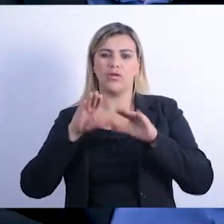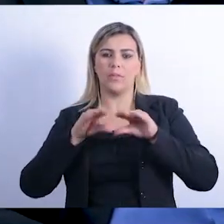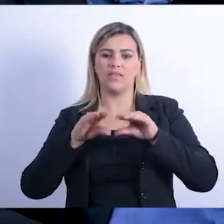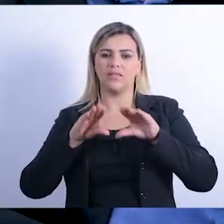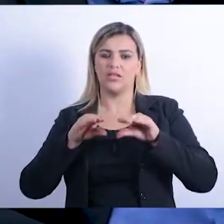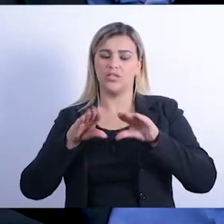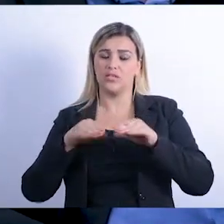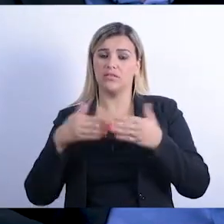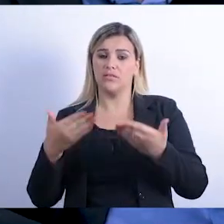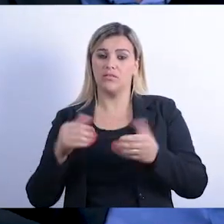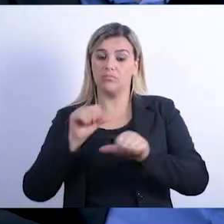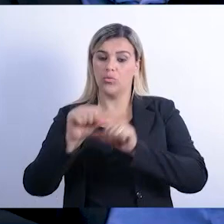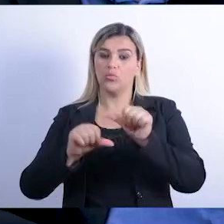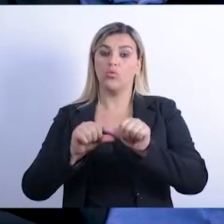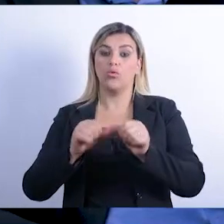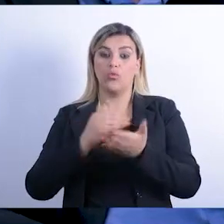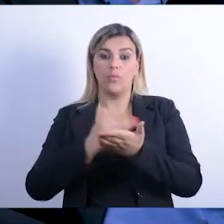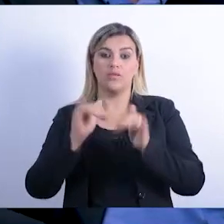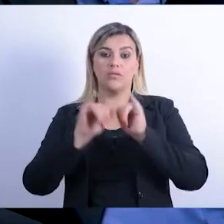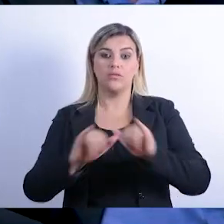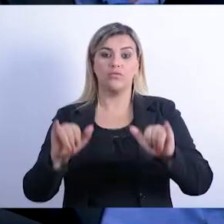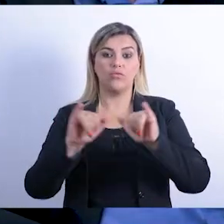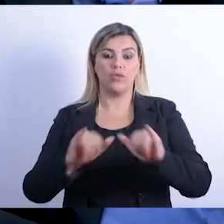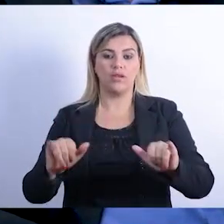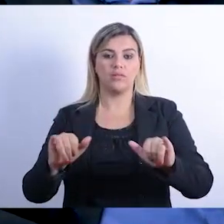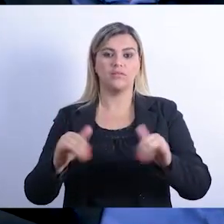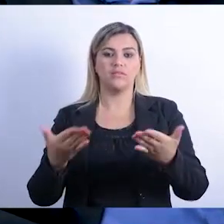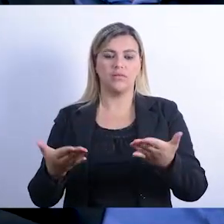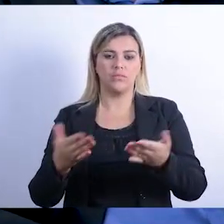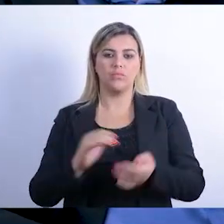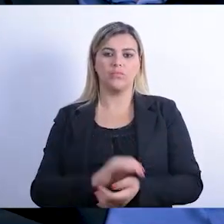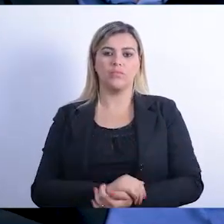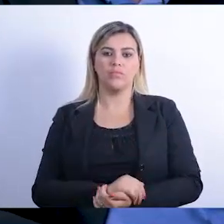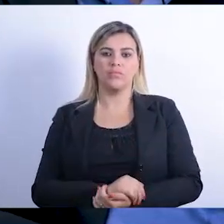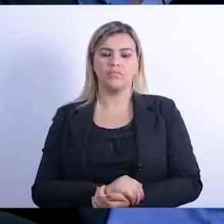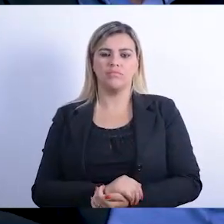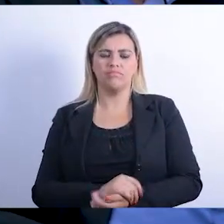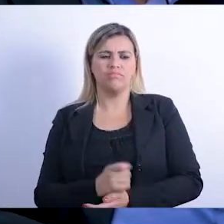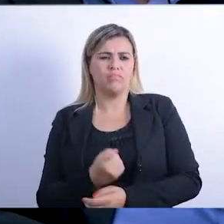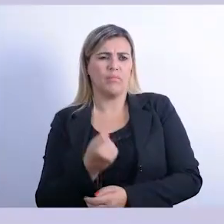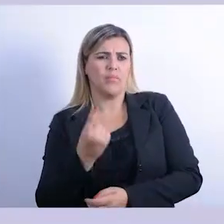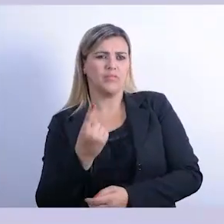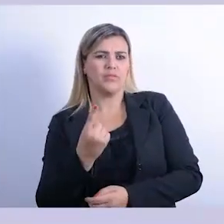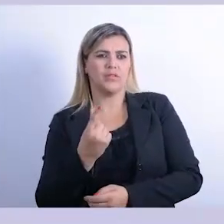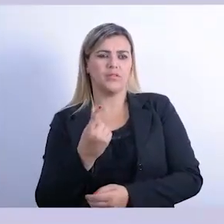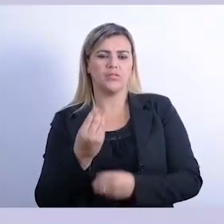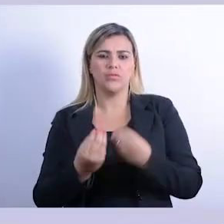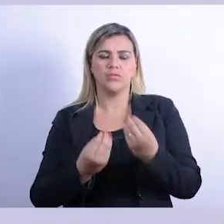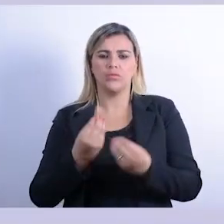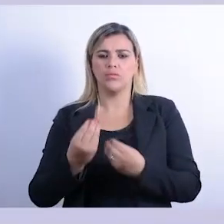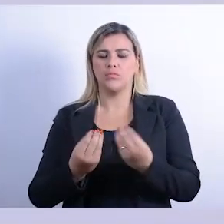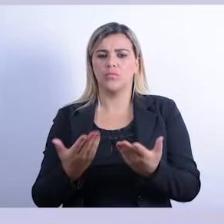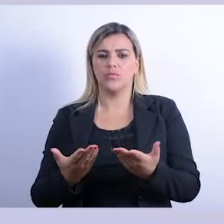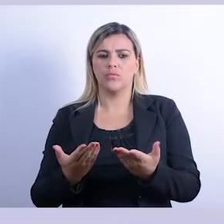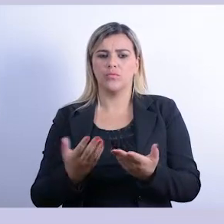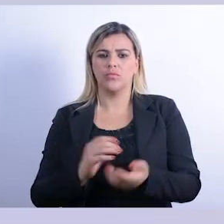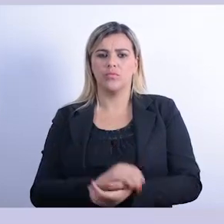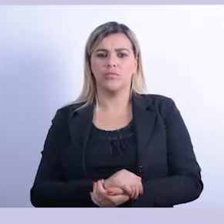massagista, o que é. Então começa a se divulgar um pouco mais. Foi uma somatória de atitudes. É impressionante como